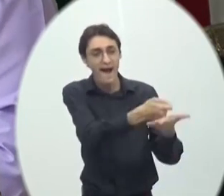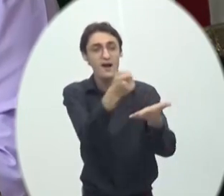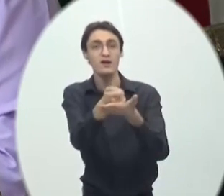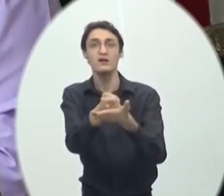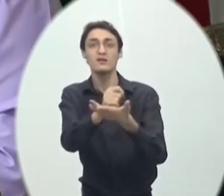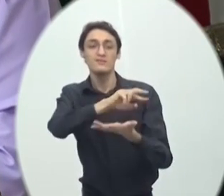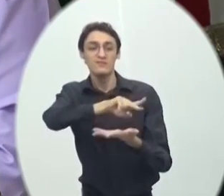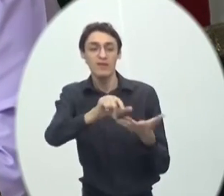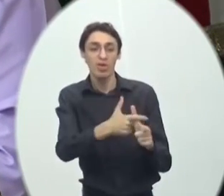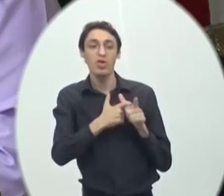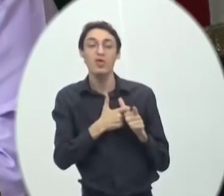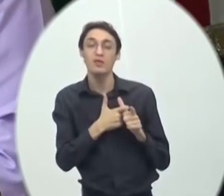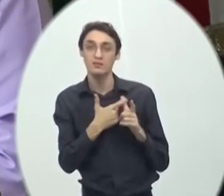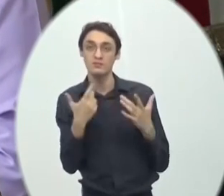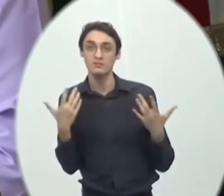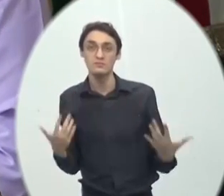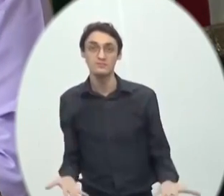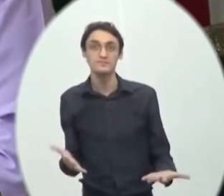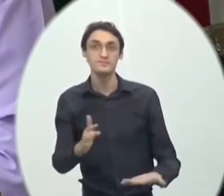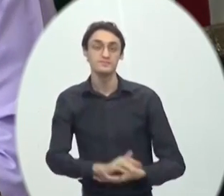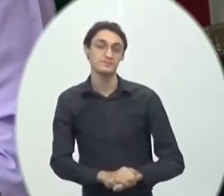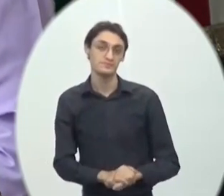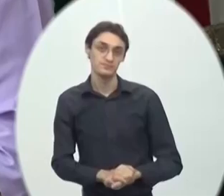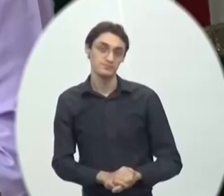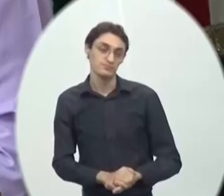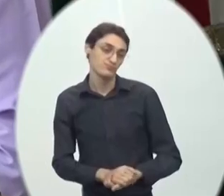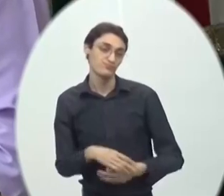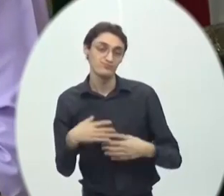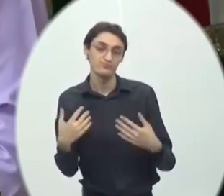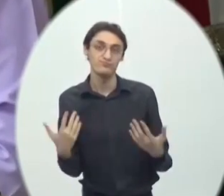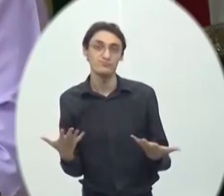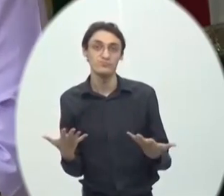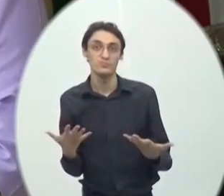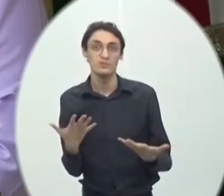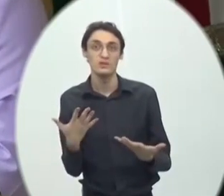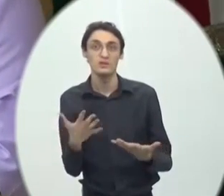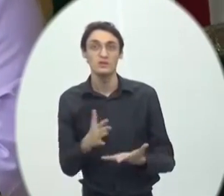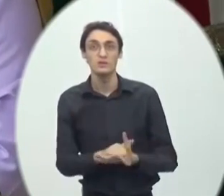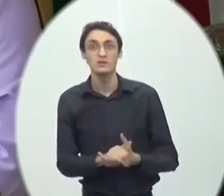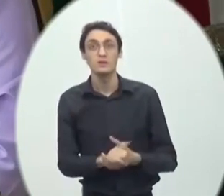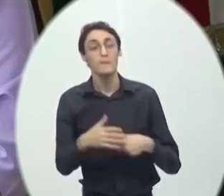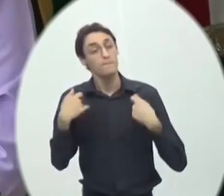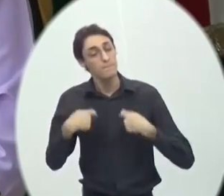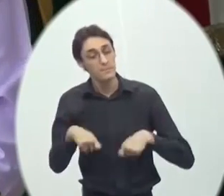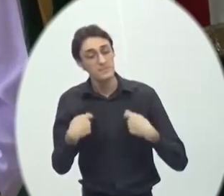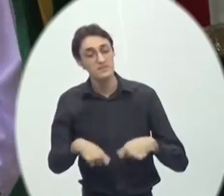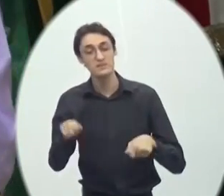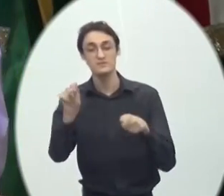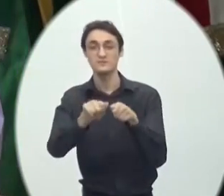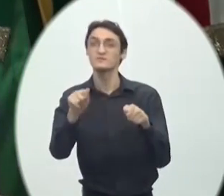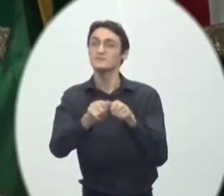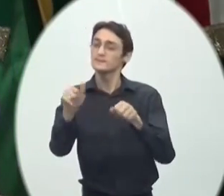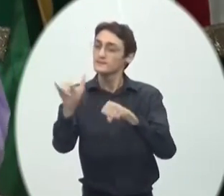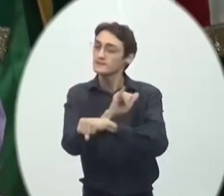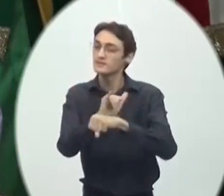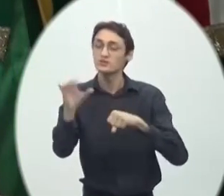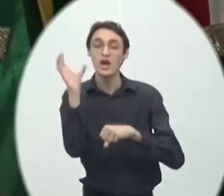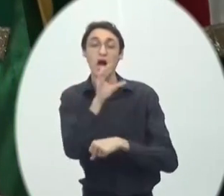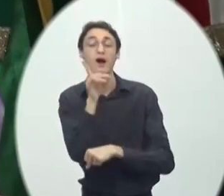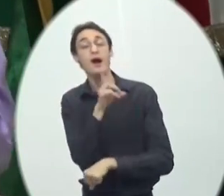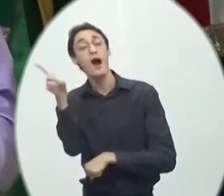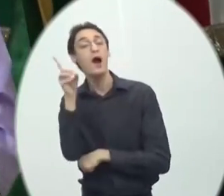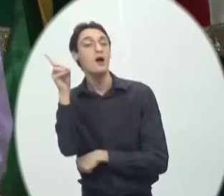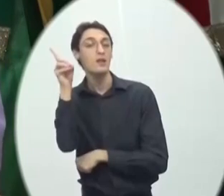Vereador Miri, não tenho mais condições com relação a esse tipo de situação. Tem que ser tomada uma providência, os nossos deputados